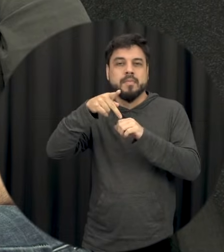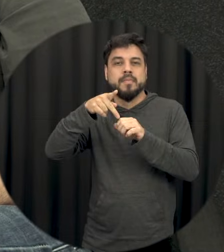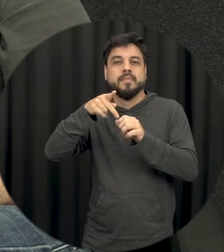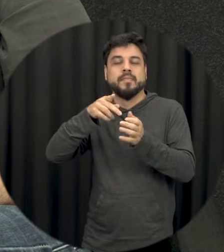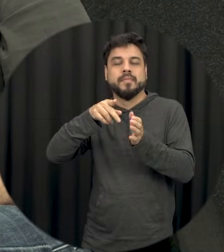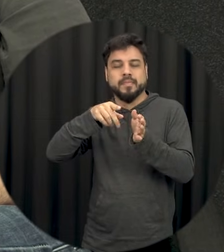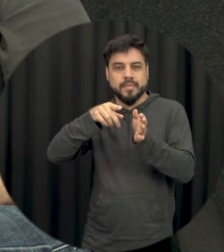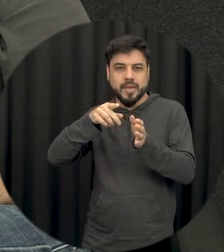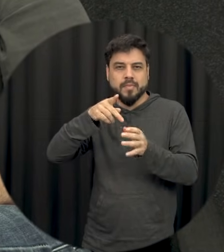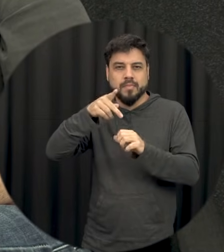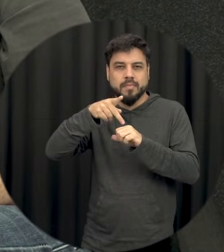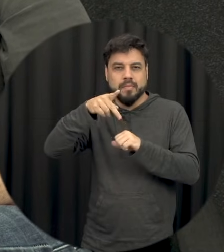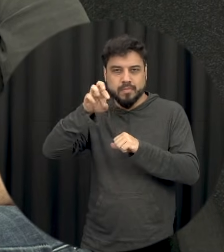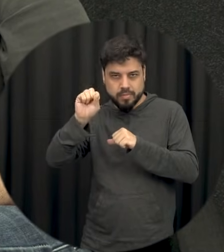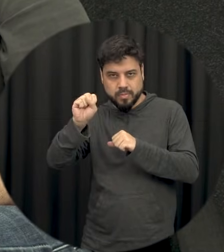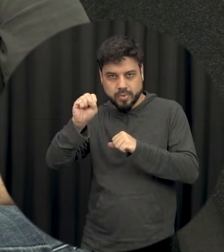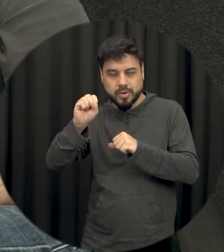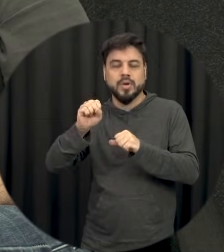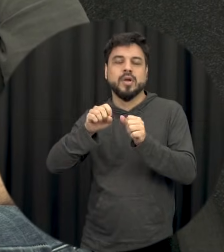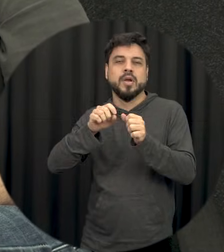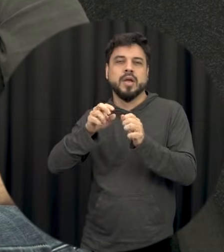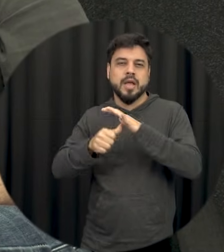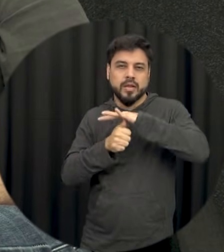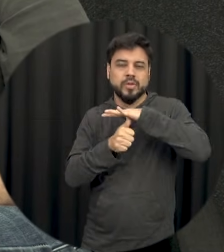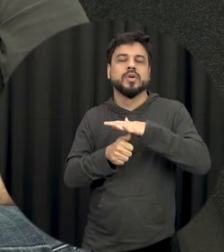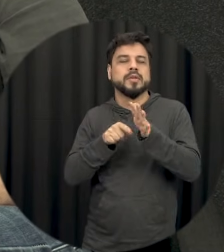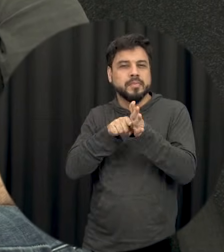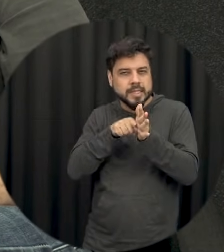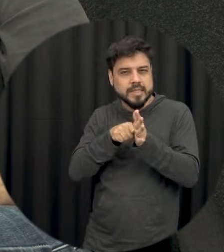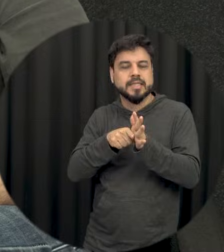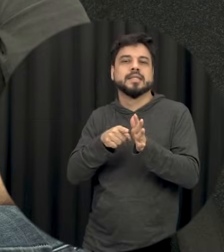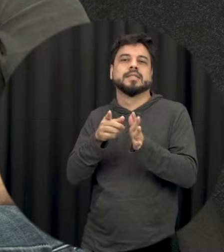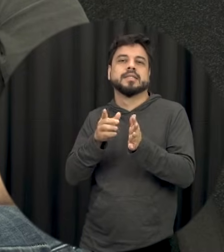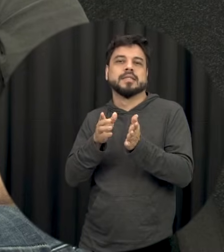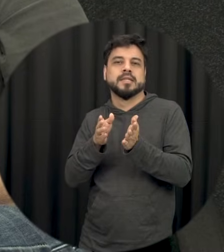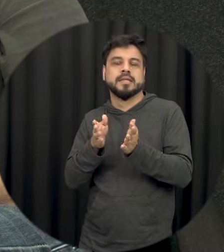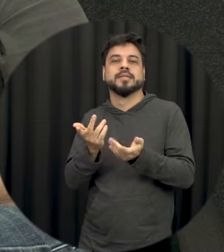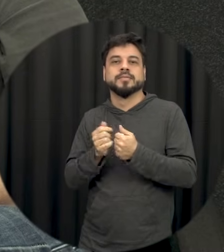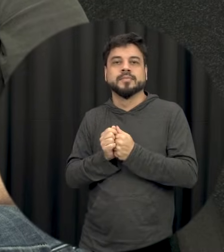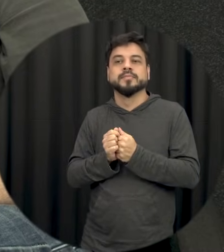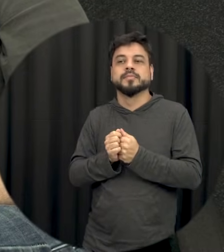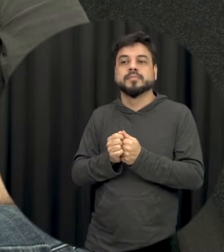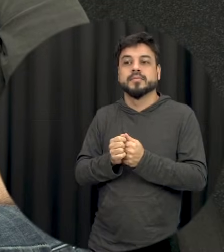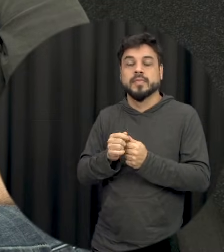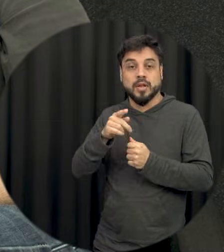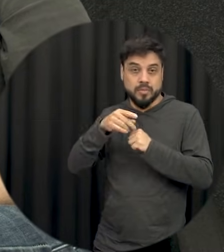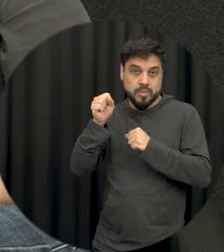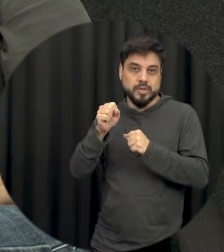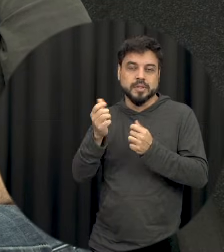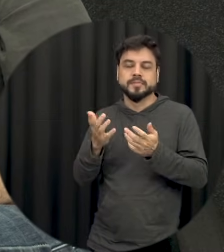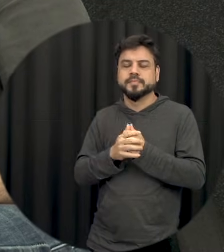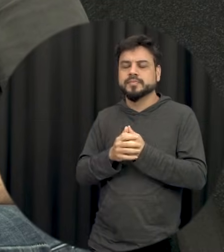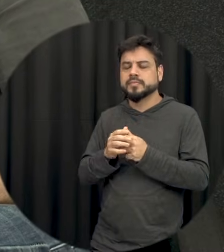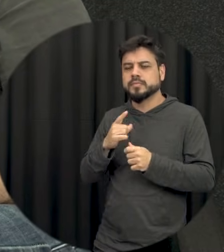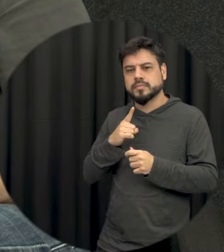eu fiquei, e eu tinha tido alguns cargos até bem interessantes na Paraíba, mas